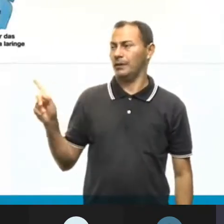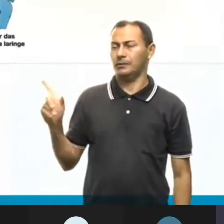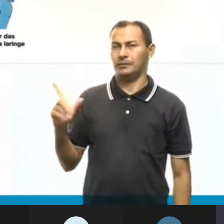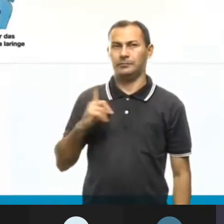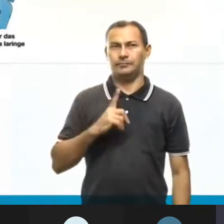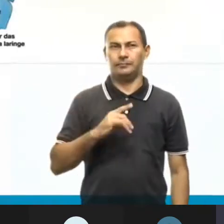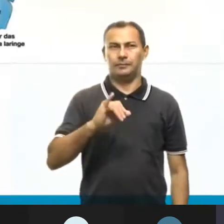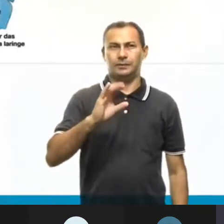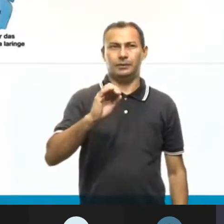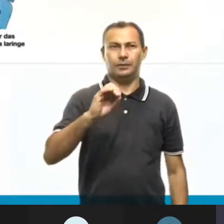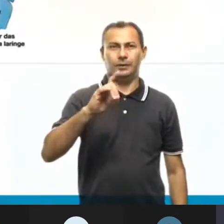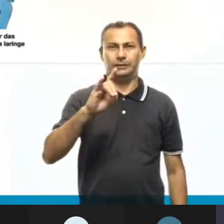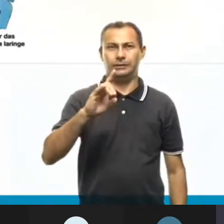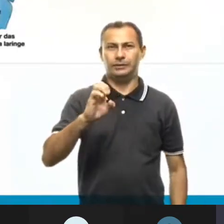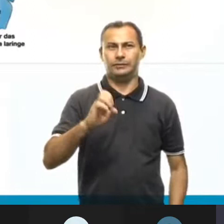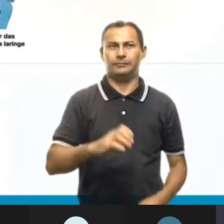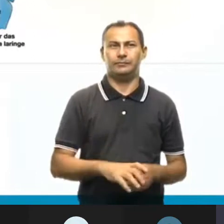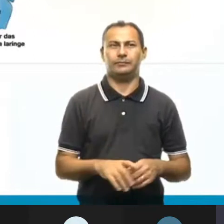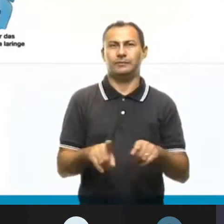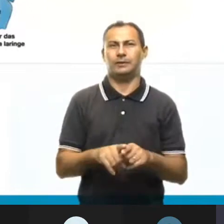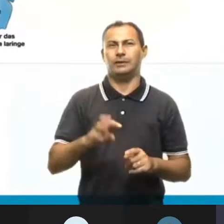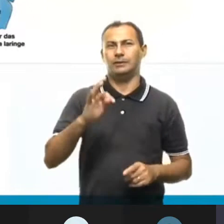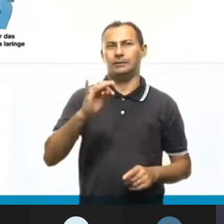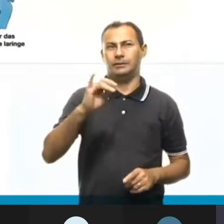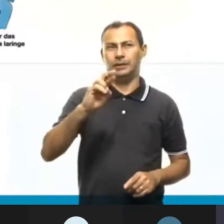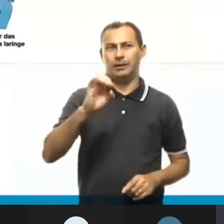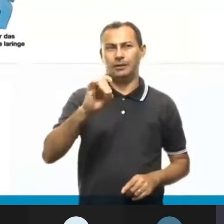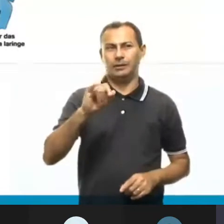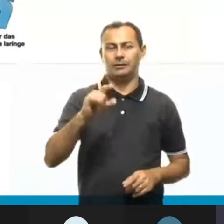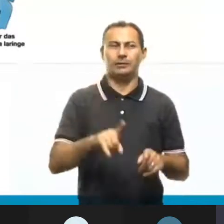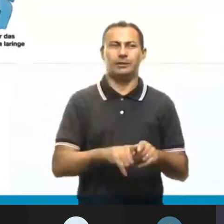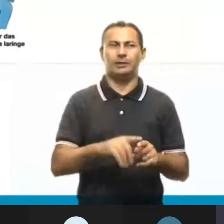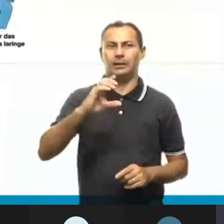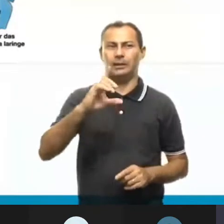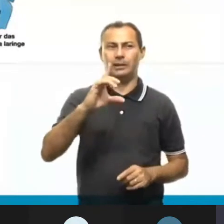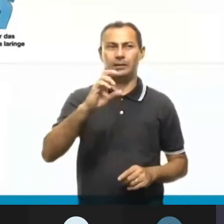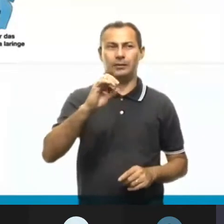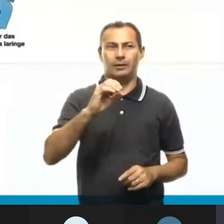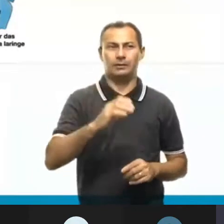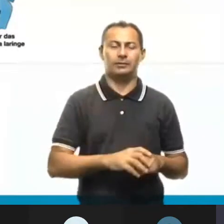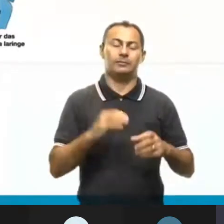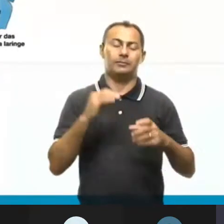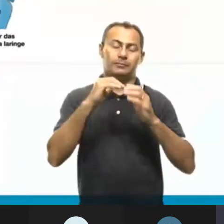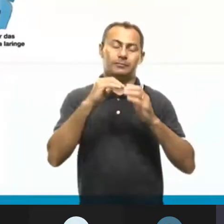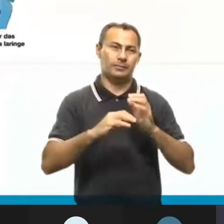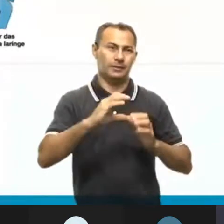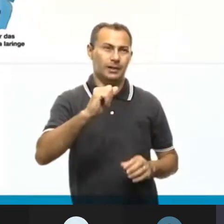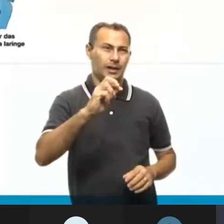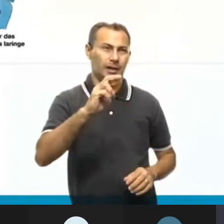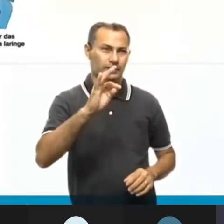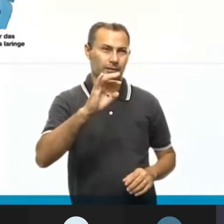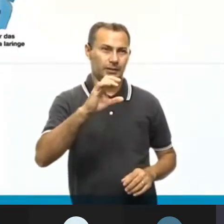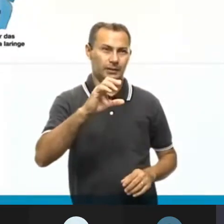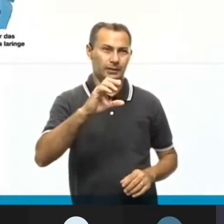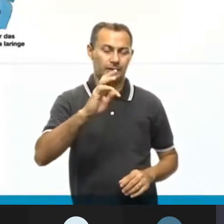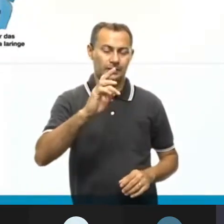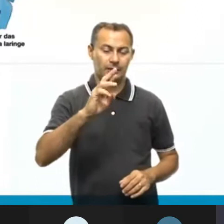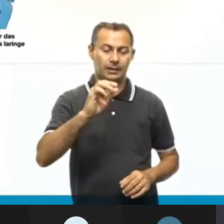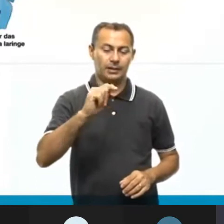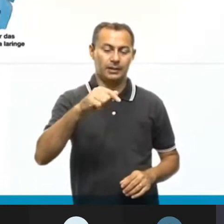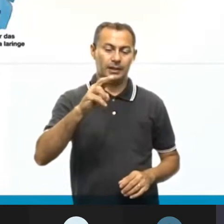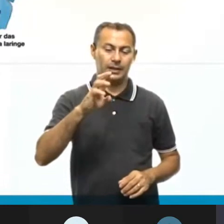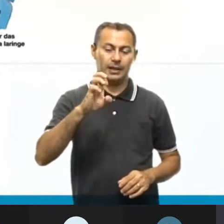a gente tem o ióide, a cartilagem tireoidea, a cricoidea, aqui os anéis cartilaginosos aqui